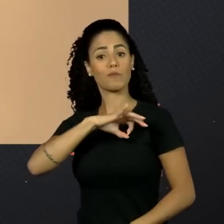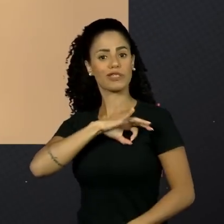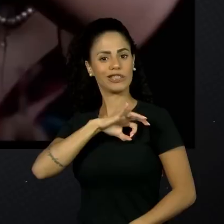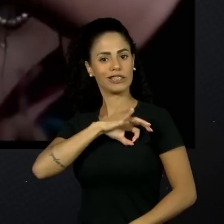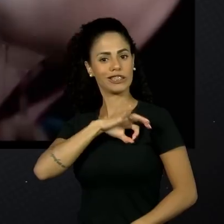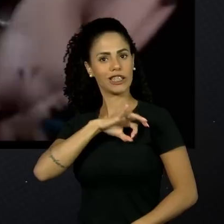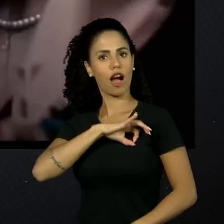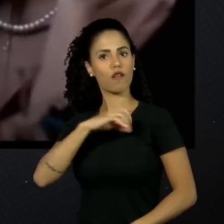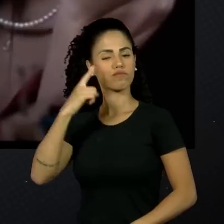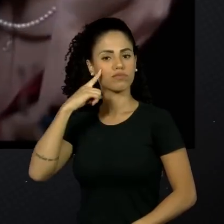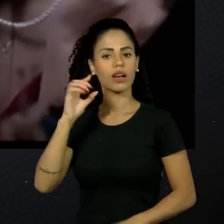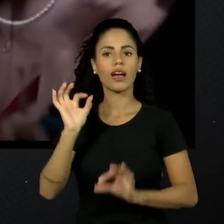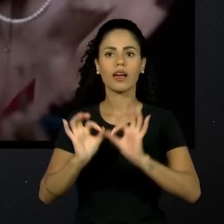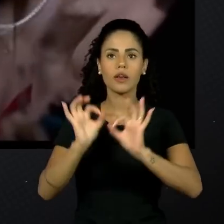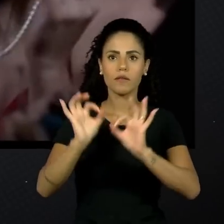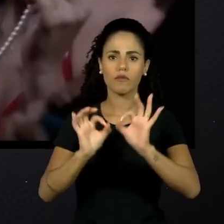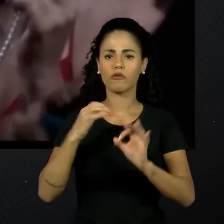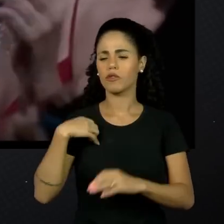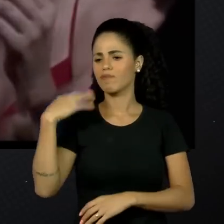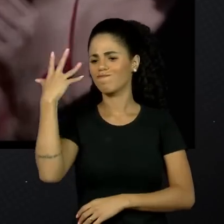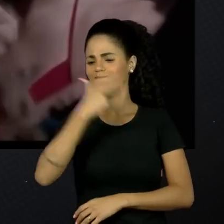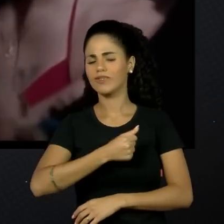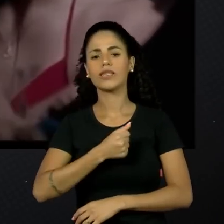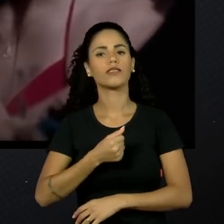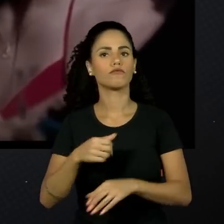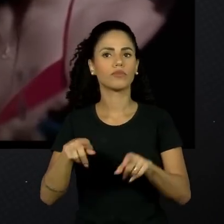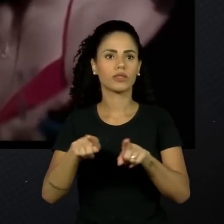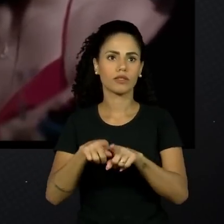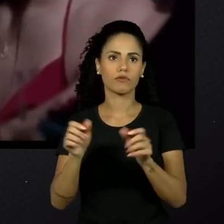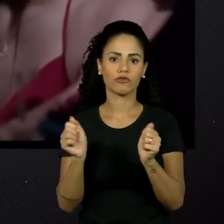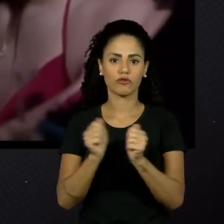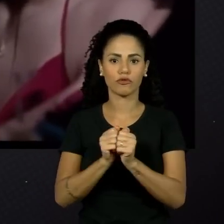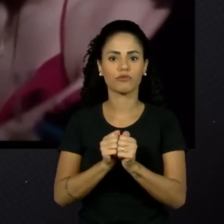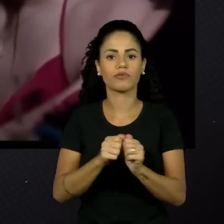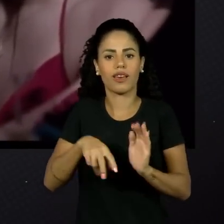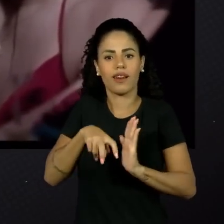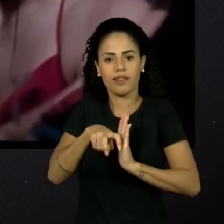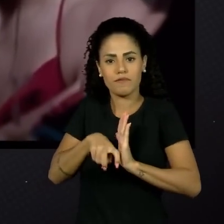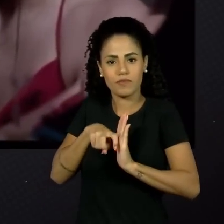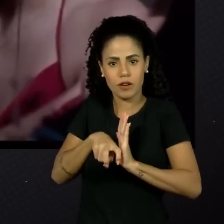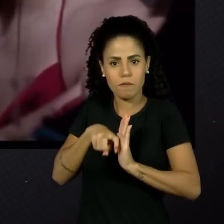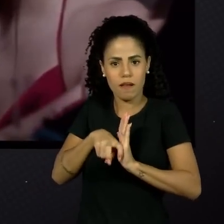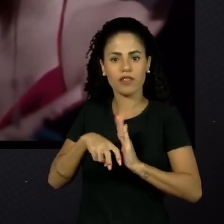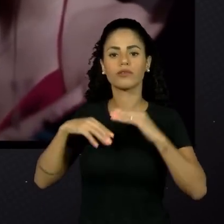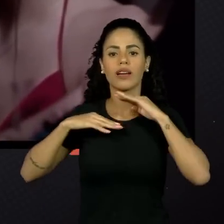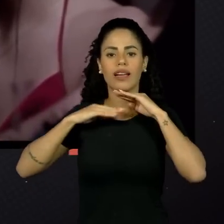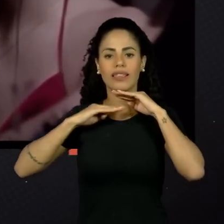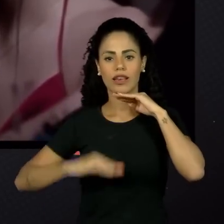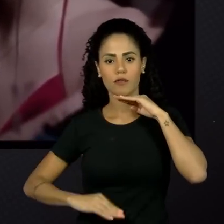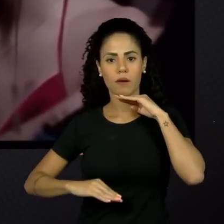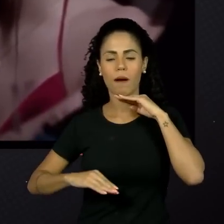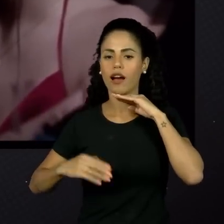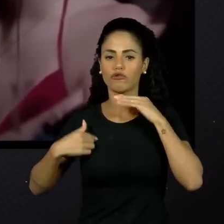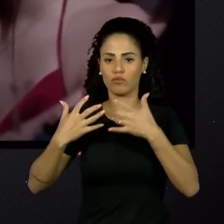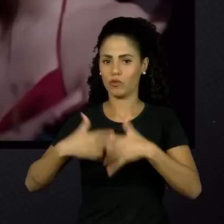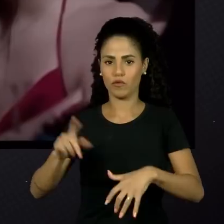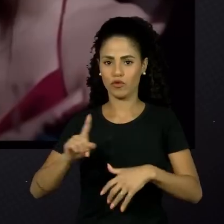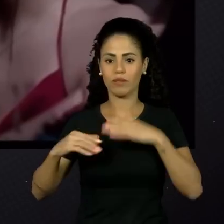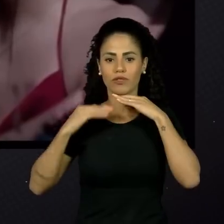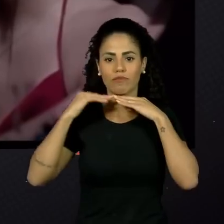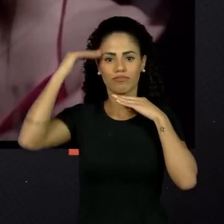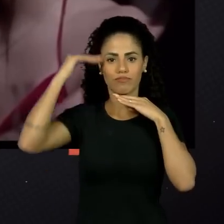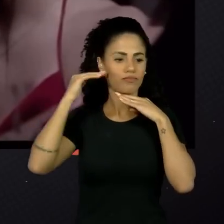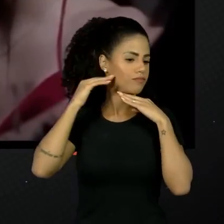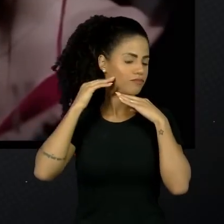né? Que ele fez lindamente, né? Um tetraplégico. Depois, Gui foi se tornando esse diretor.